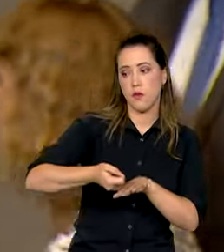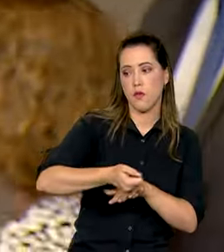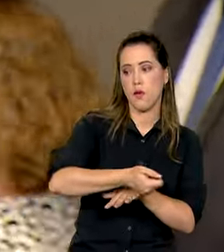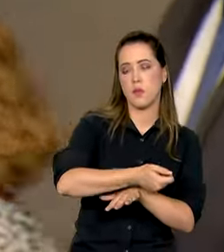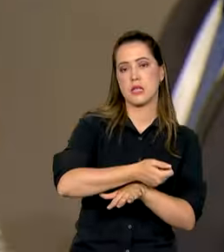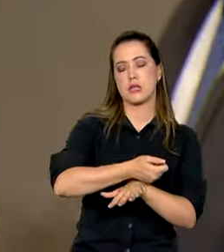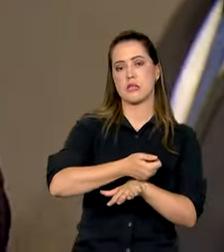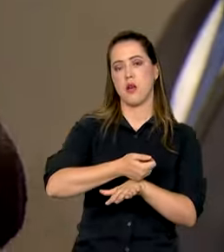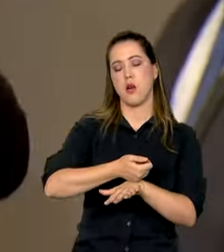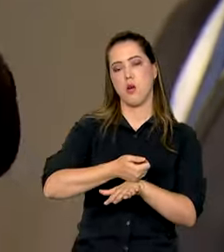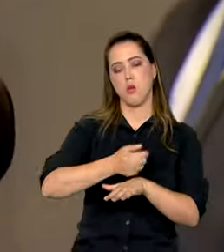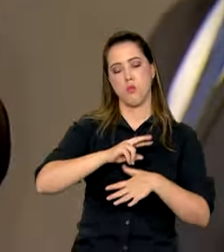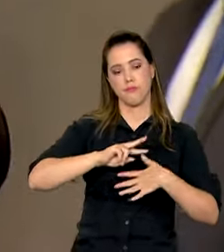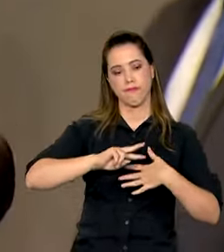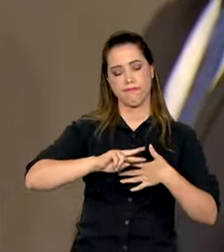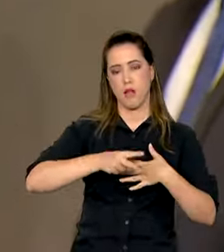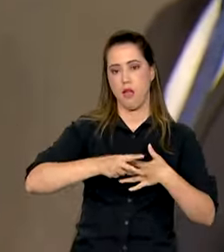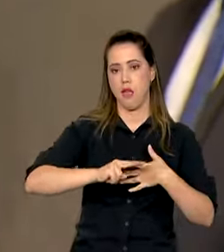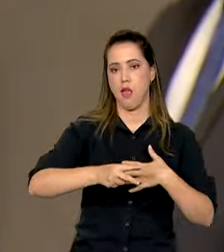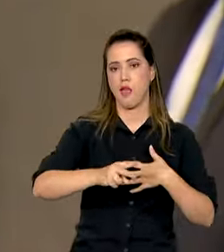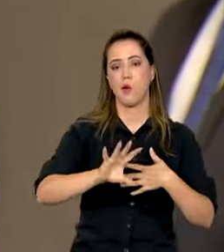aquelas situações em que um governo,